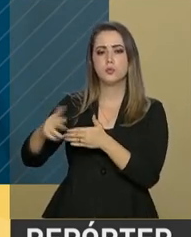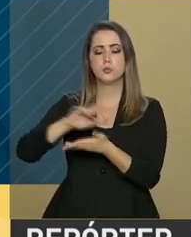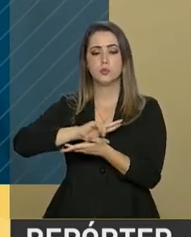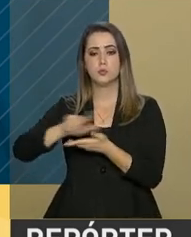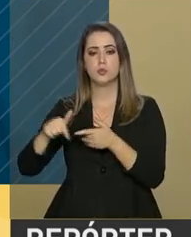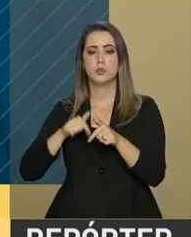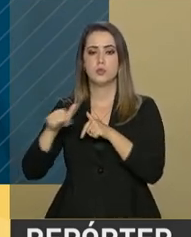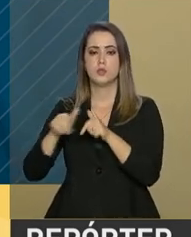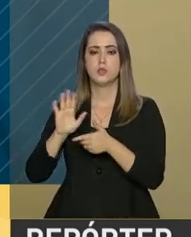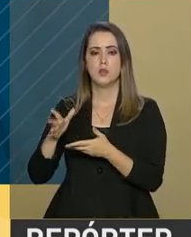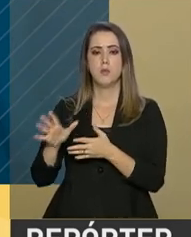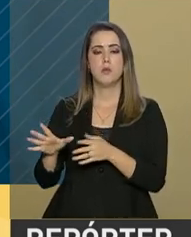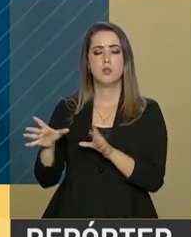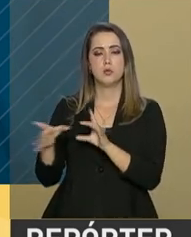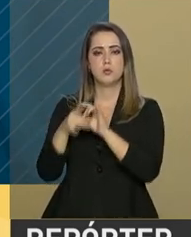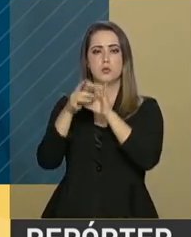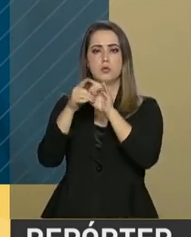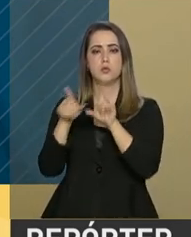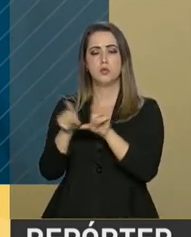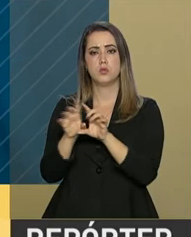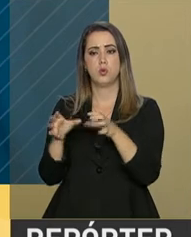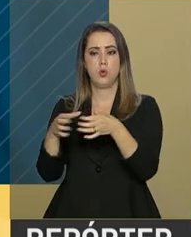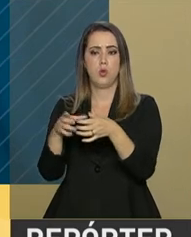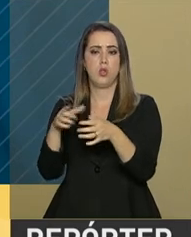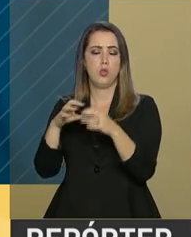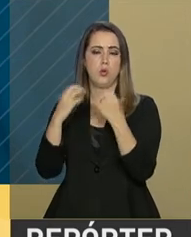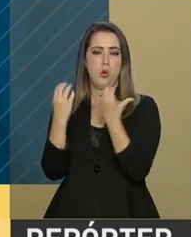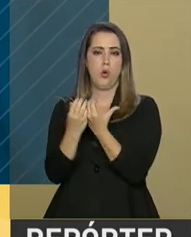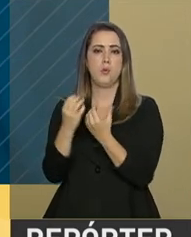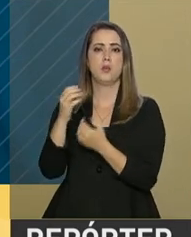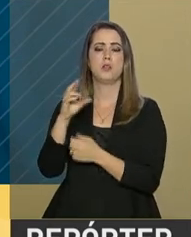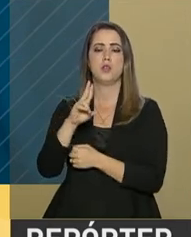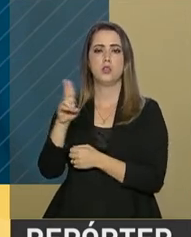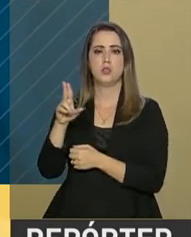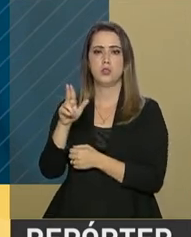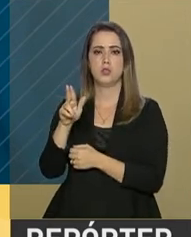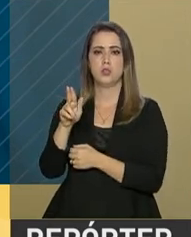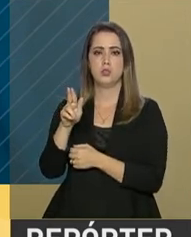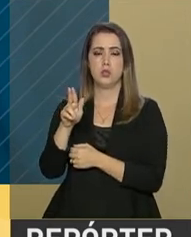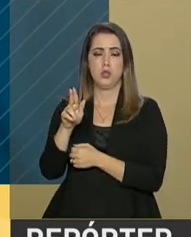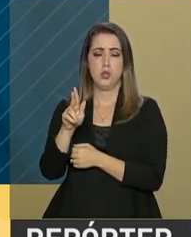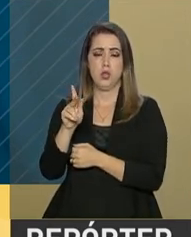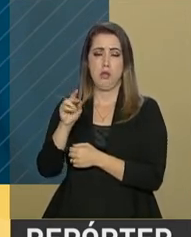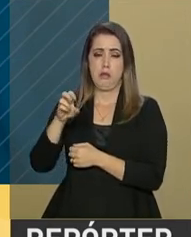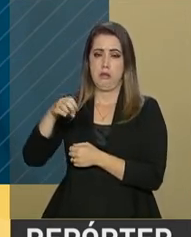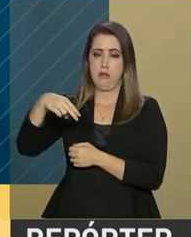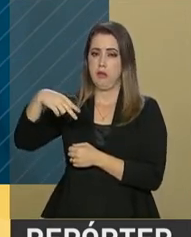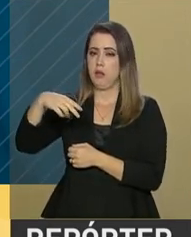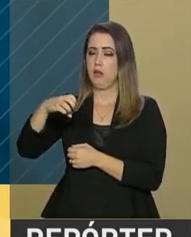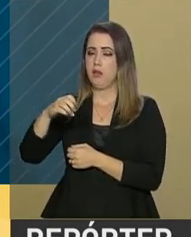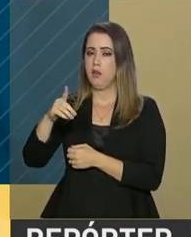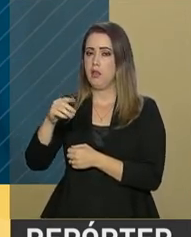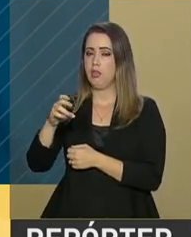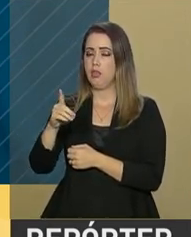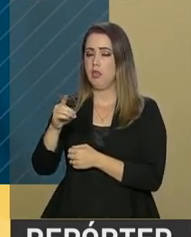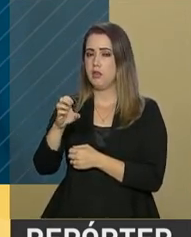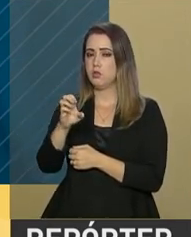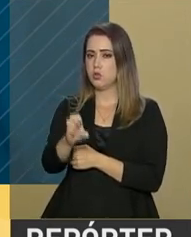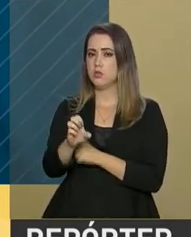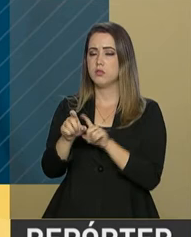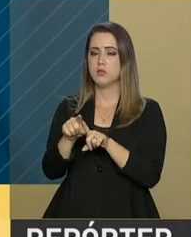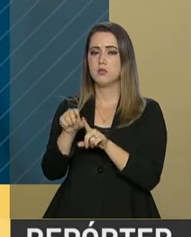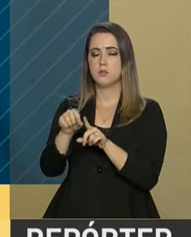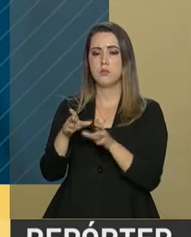ensinamentos foram colhidos nas ações da vila kelly por exemplo após as operações policiais e estabilizada aquela a intervenção